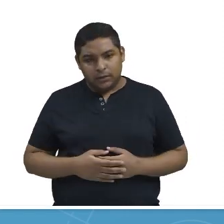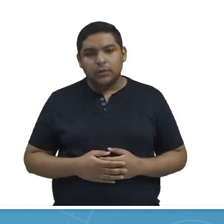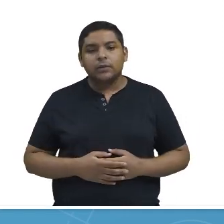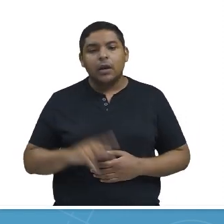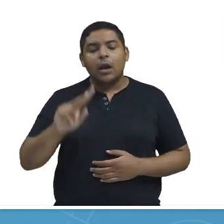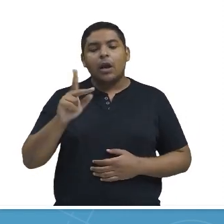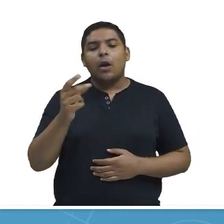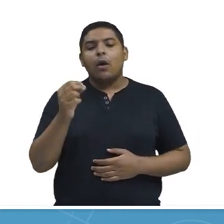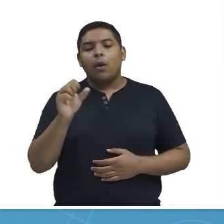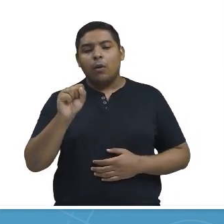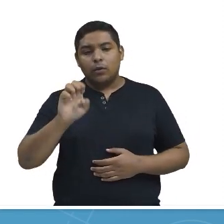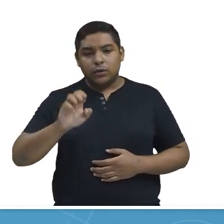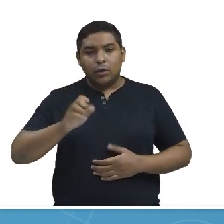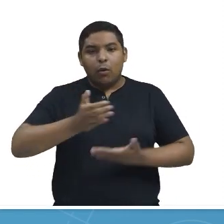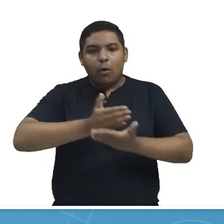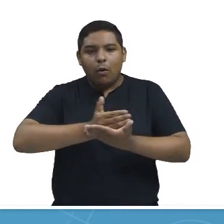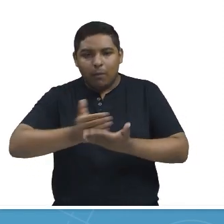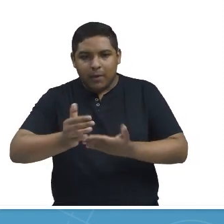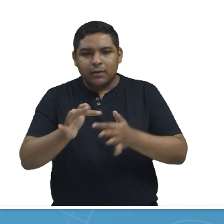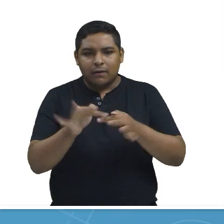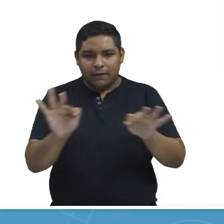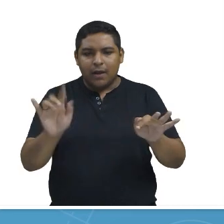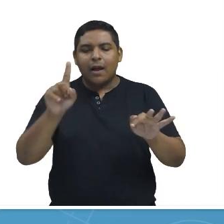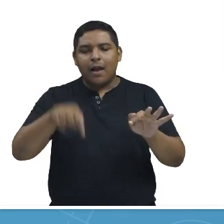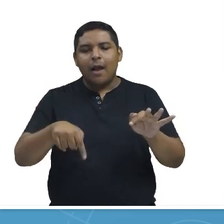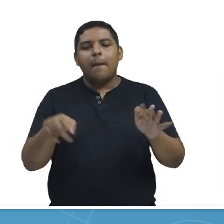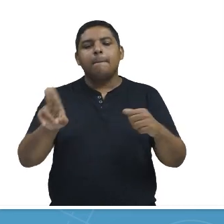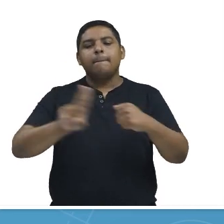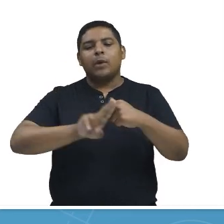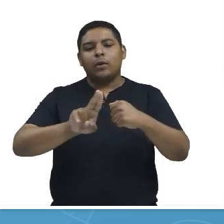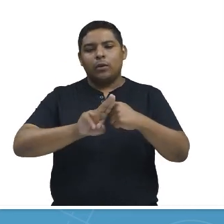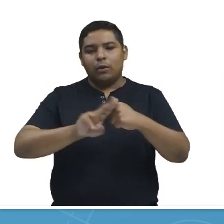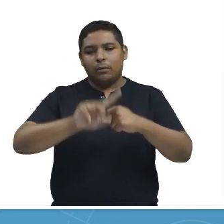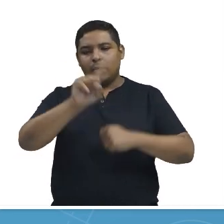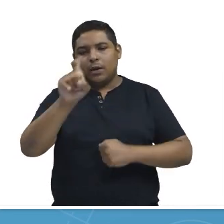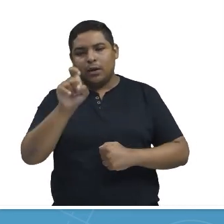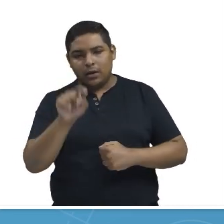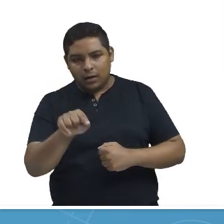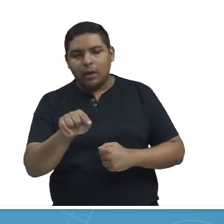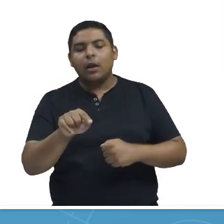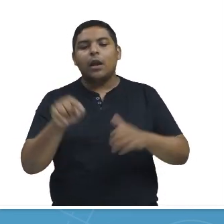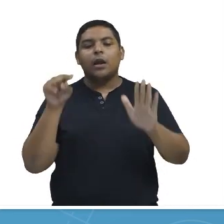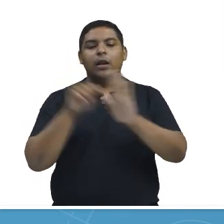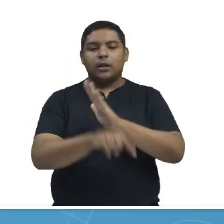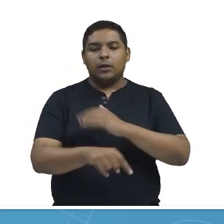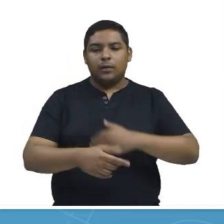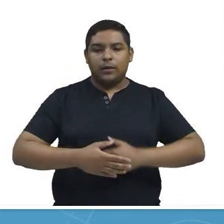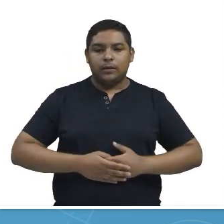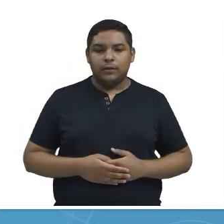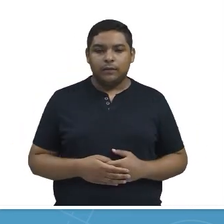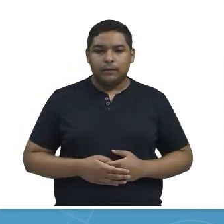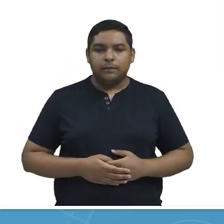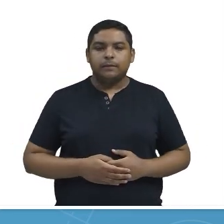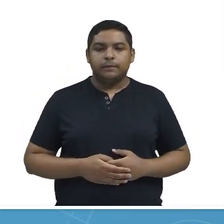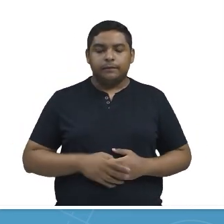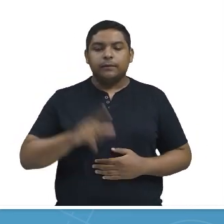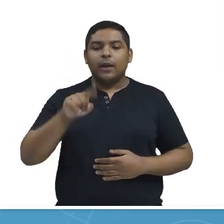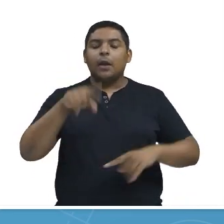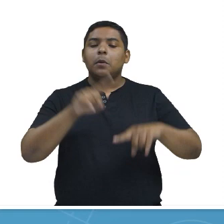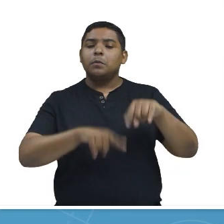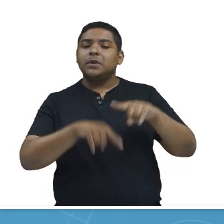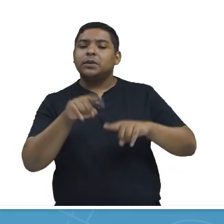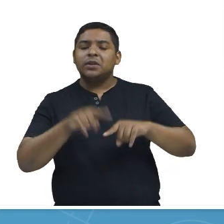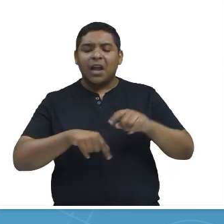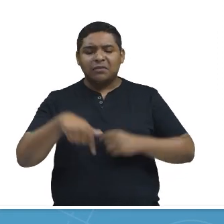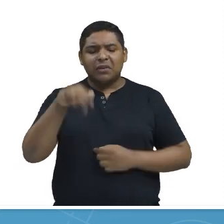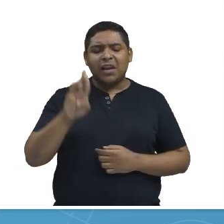um pronome interrogativo. De quem são? A quem pertencem esses objetos, aqueles objetos? estes ou aqueles